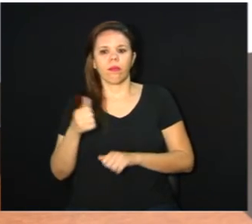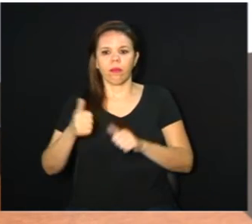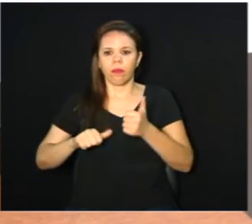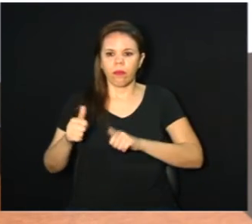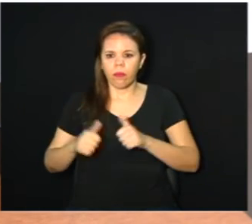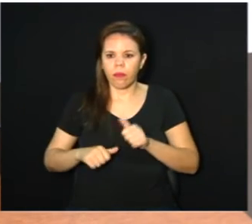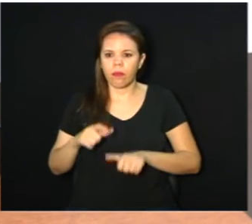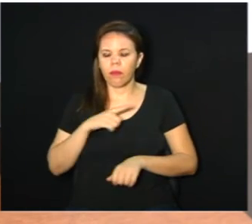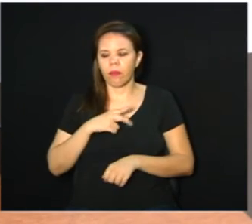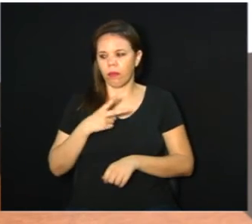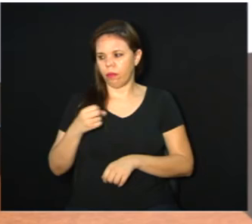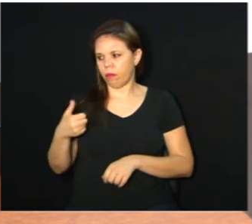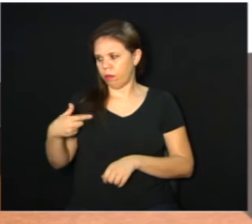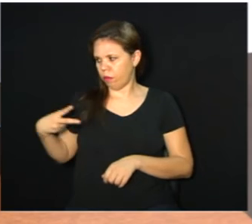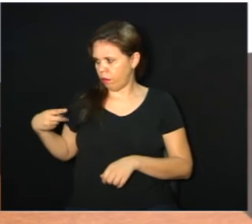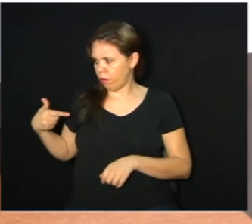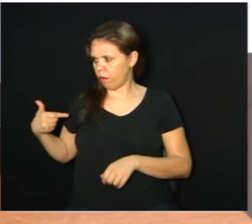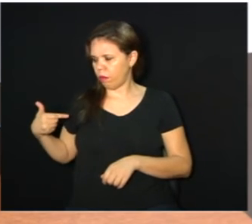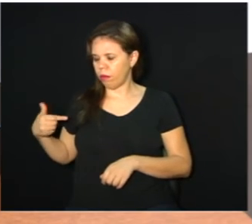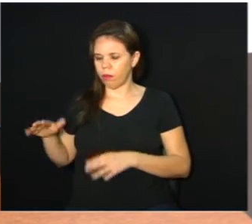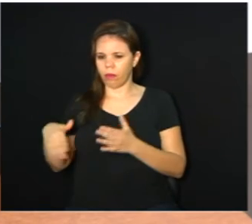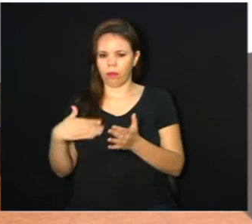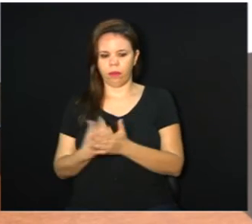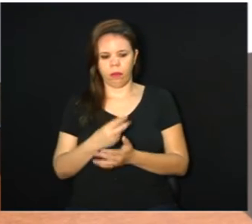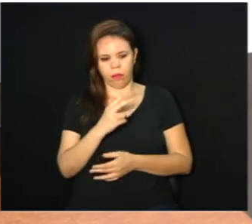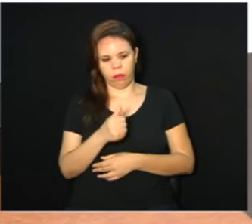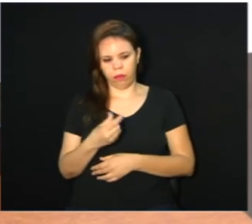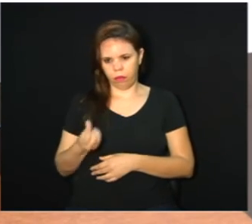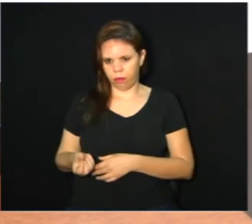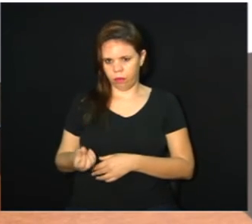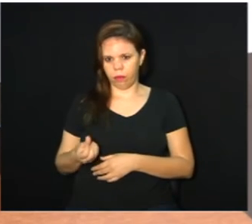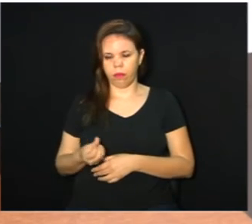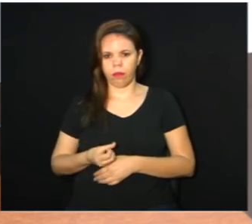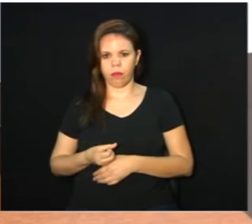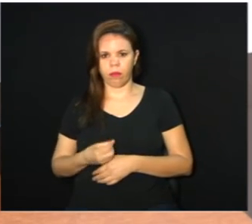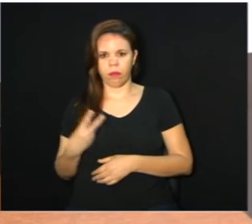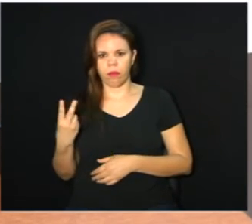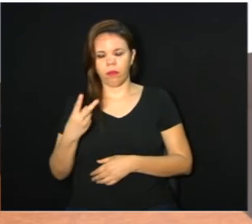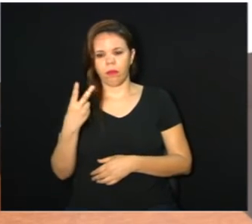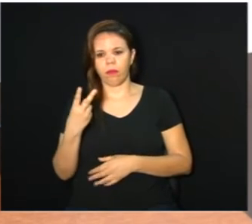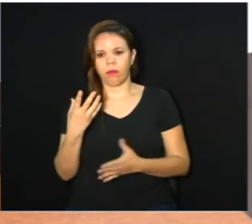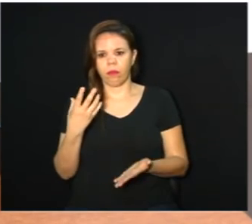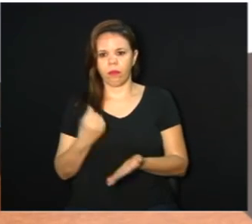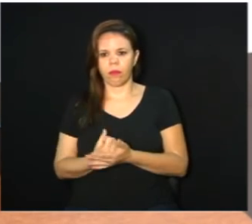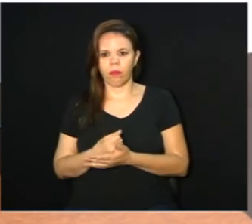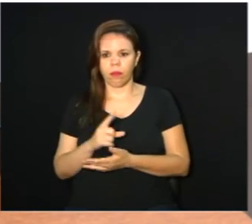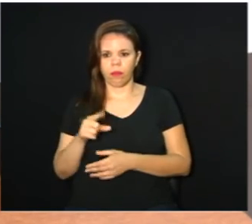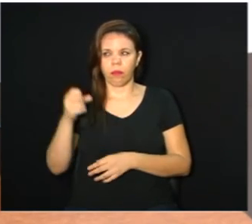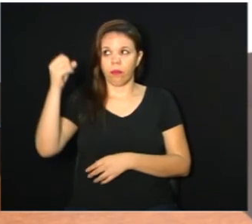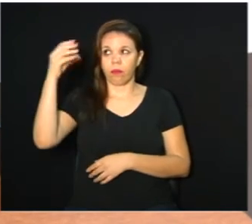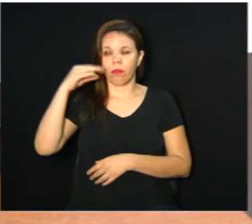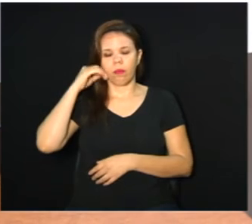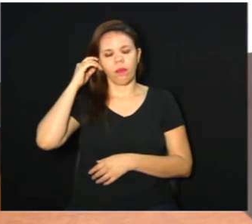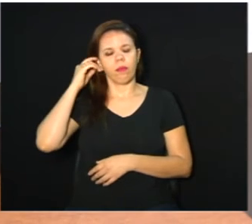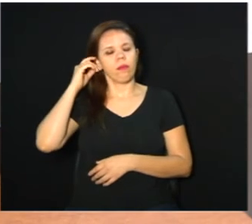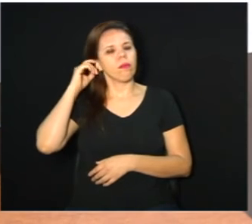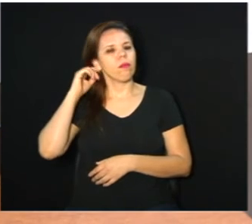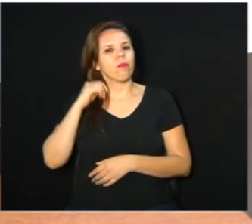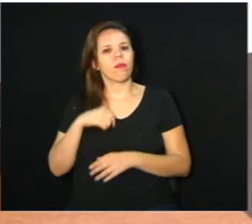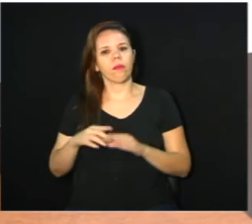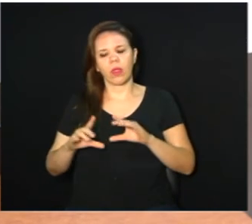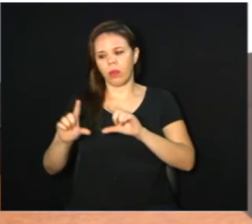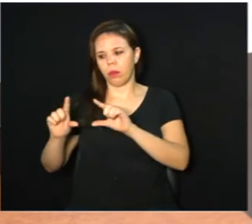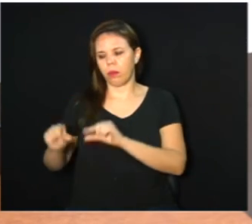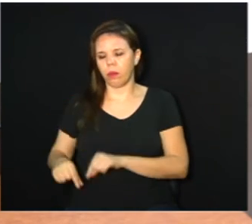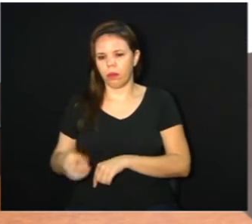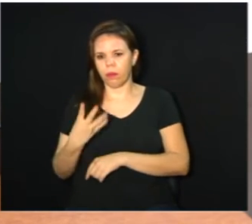de 2012 até 2016, o custo de instalação dos painéis solares fotovoltaicos ele decaiu cerca